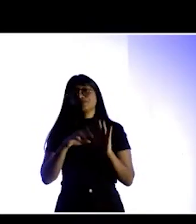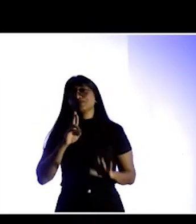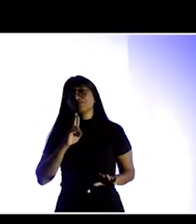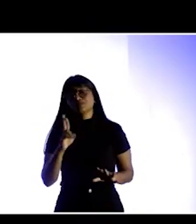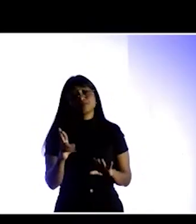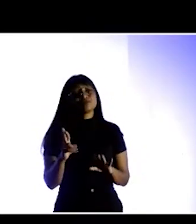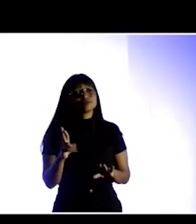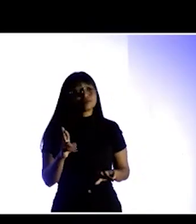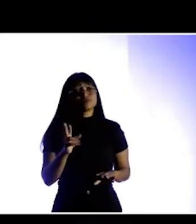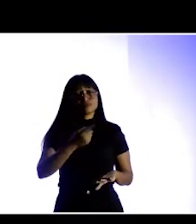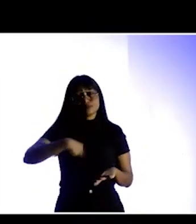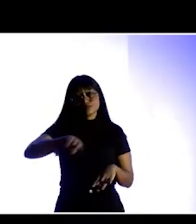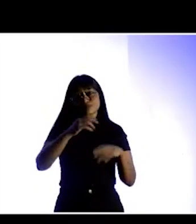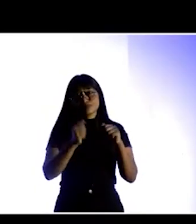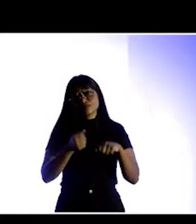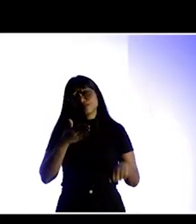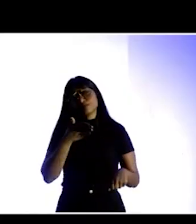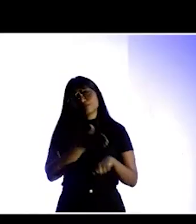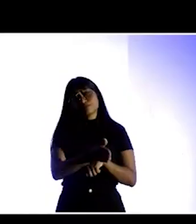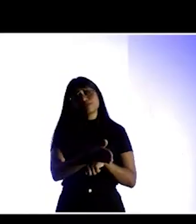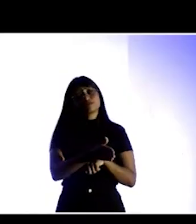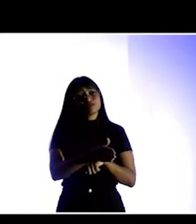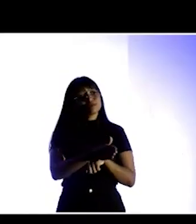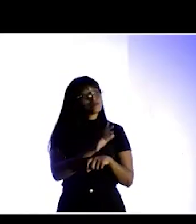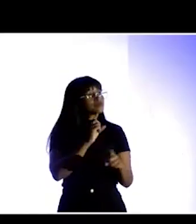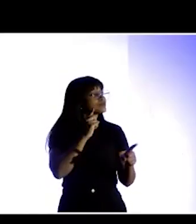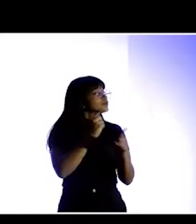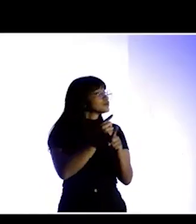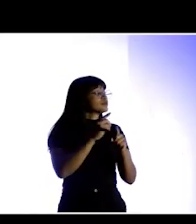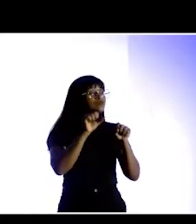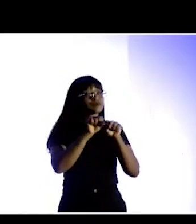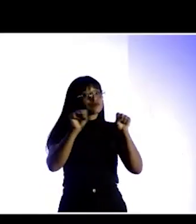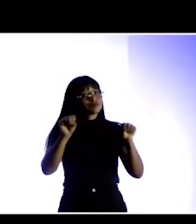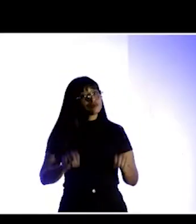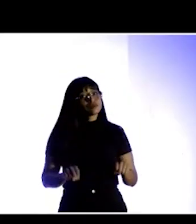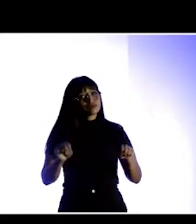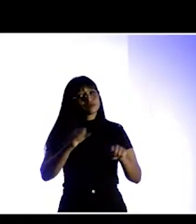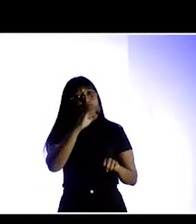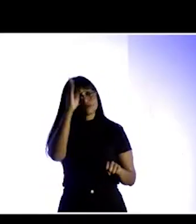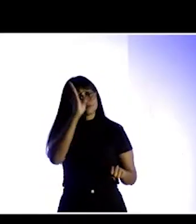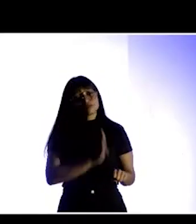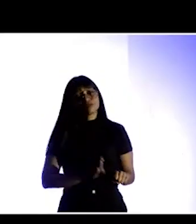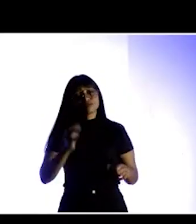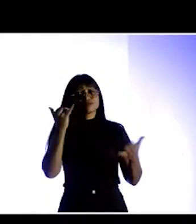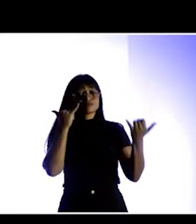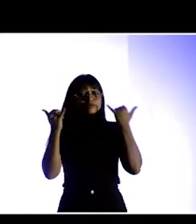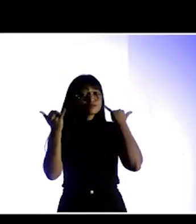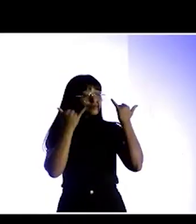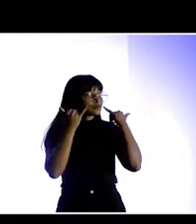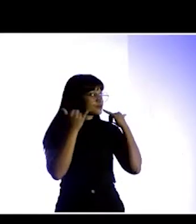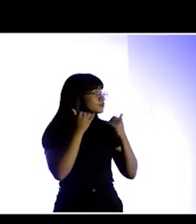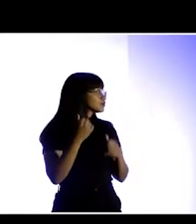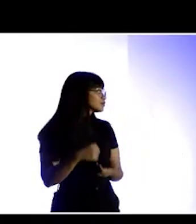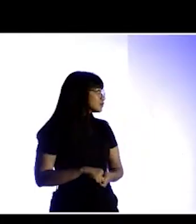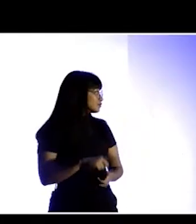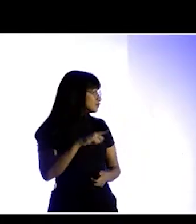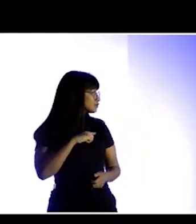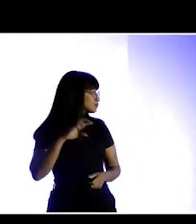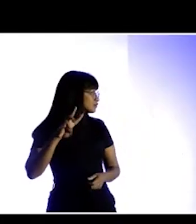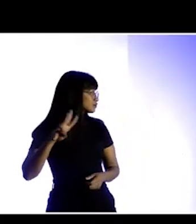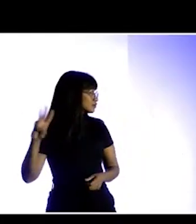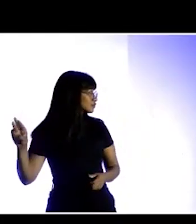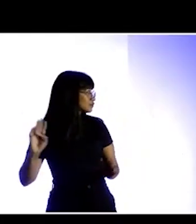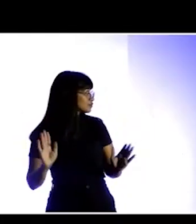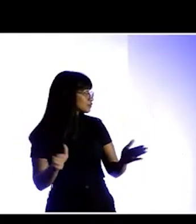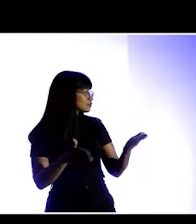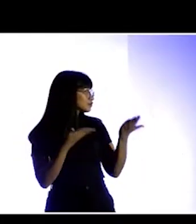resultados, vocês podem consultar aqui no nosso Sistema Nacional de Informação de Recursos Hídricos, nosso SNI, né, ele traz todas essas